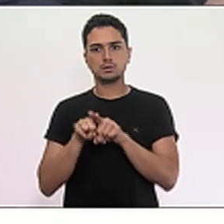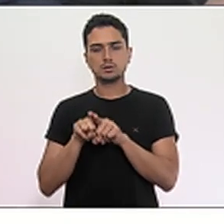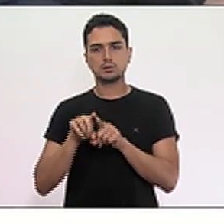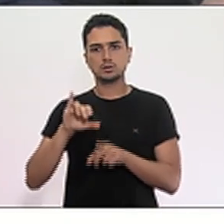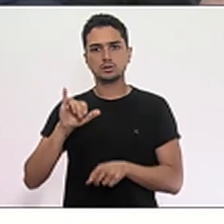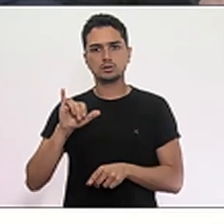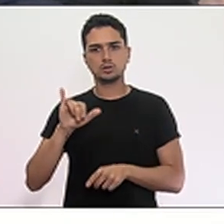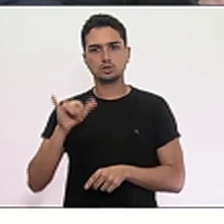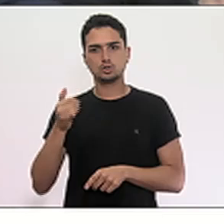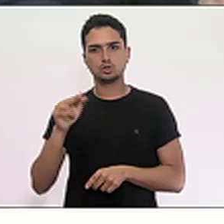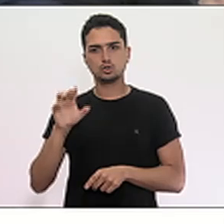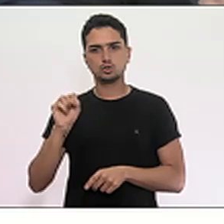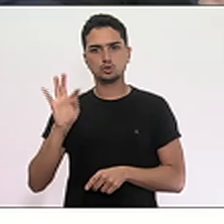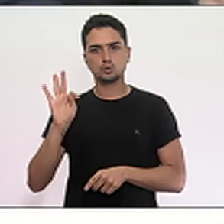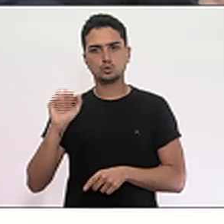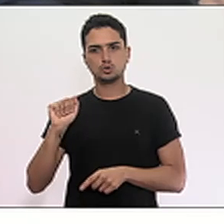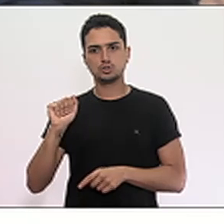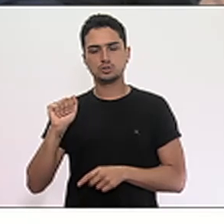chapa.